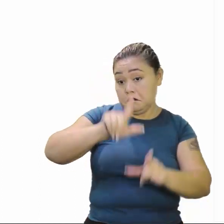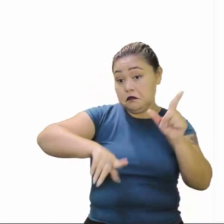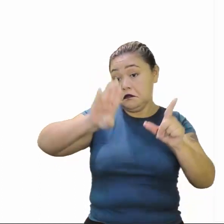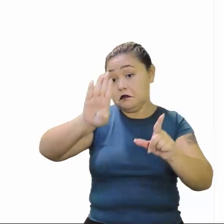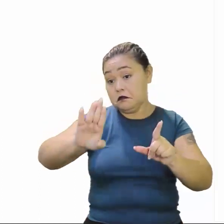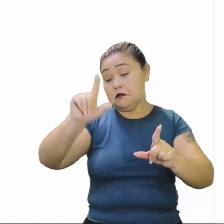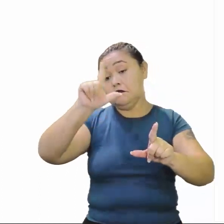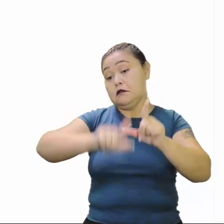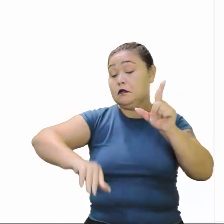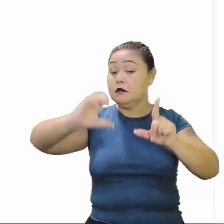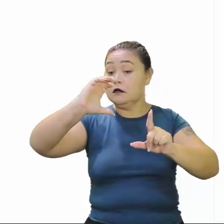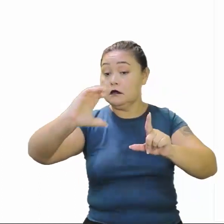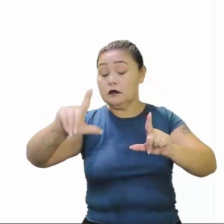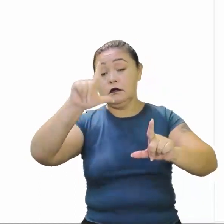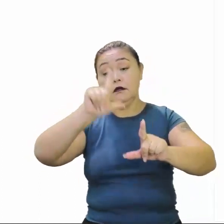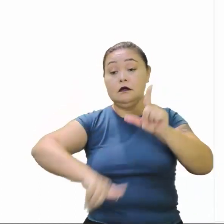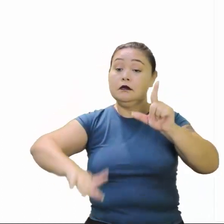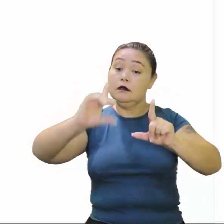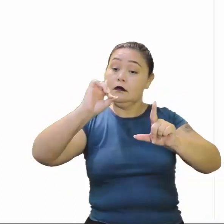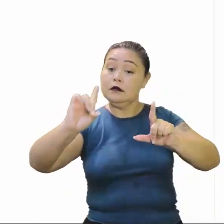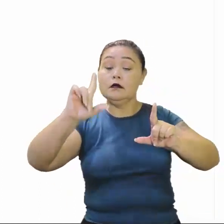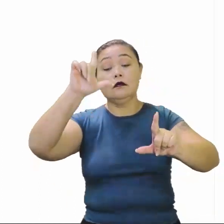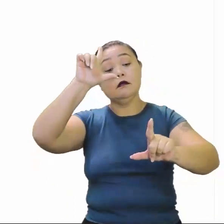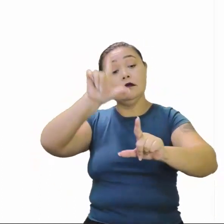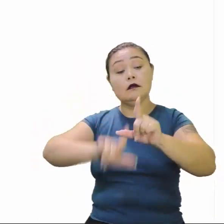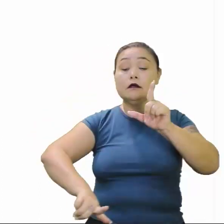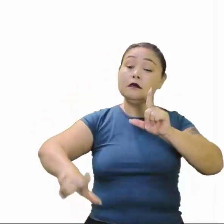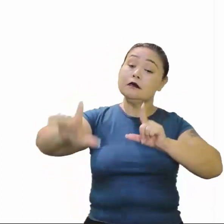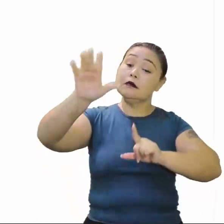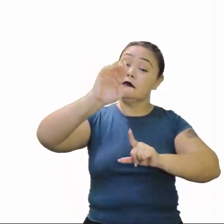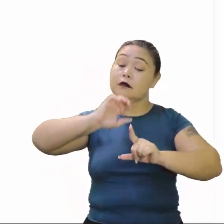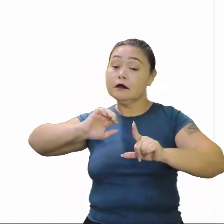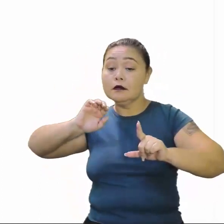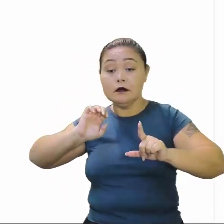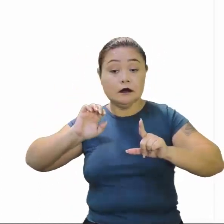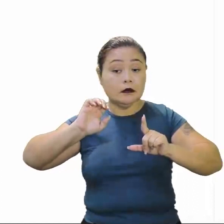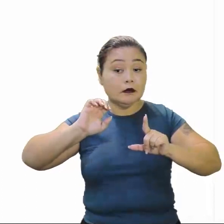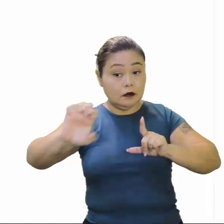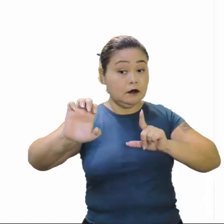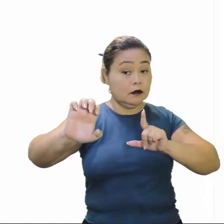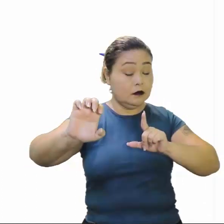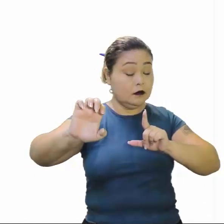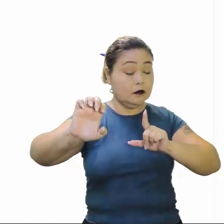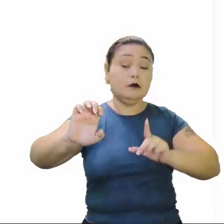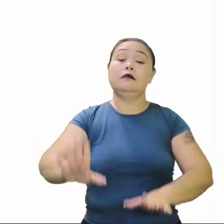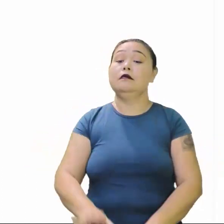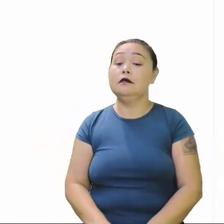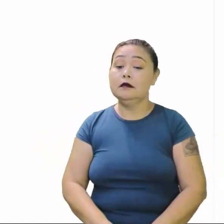letra C, a letra D ou a letra E?